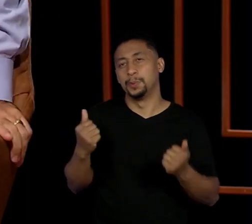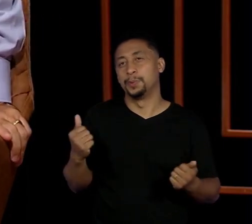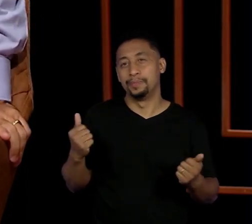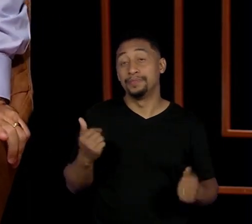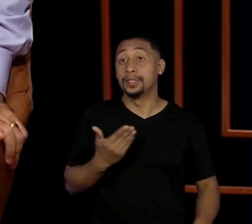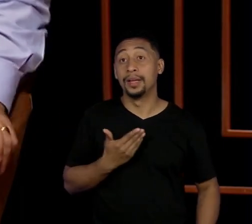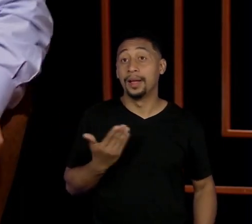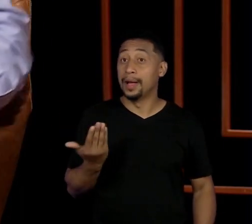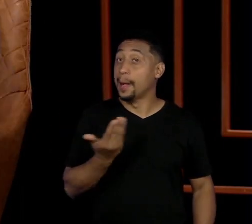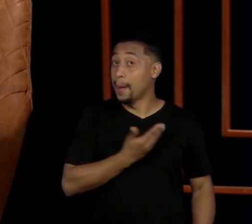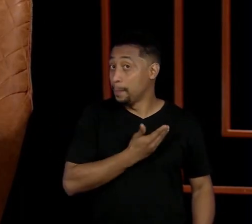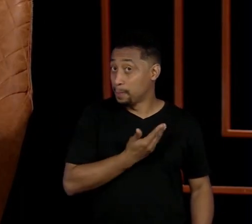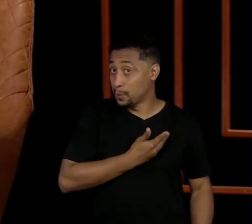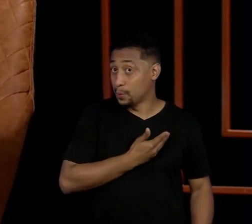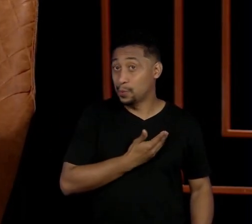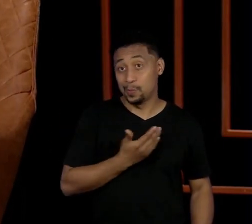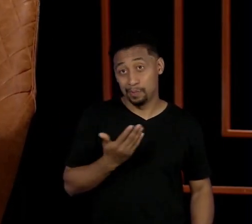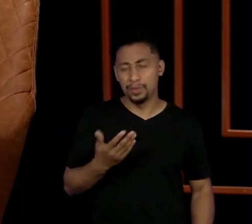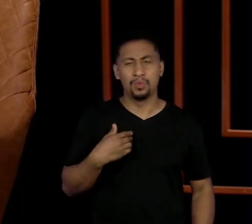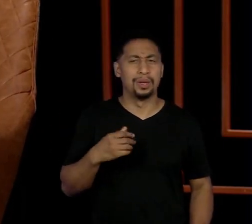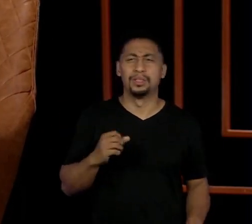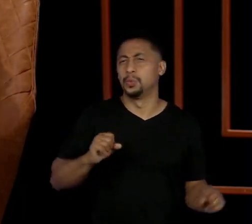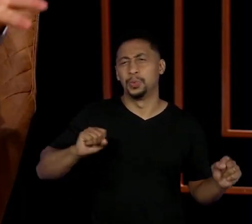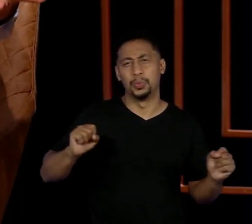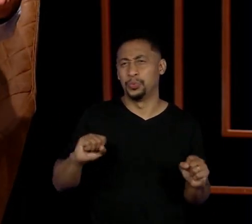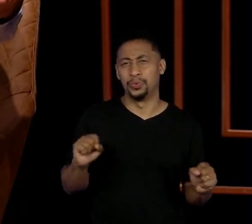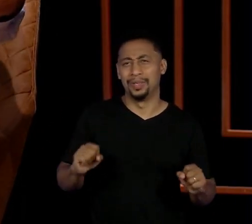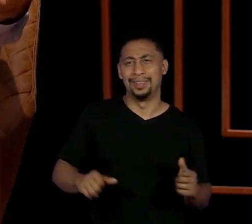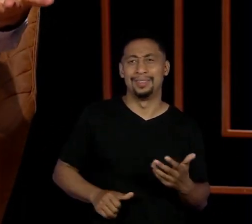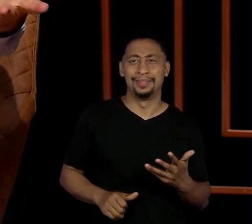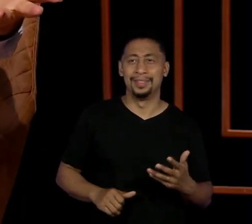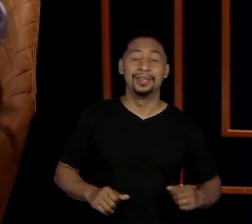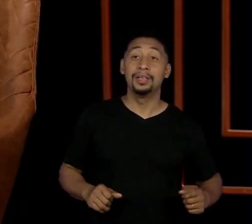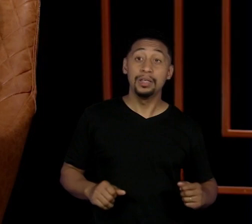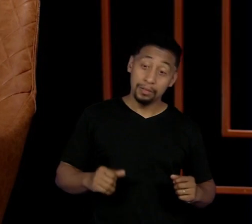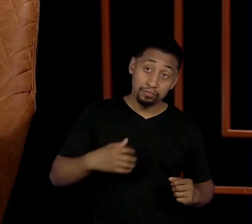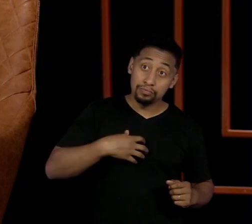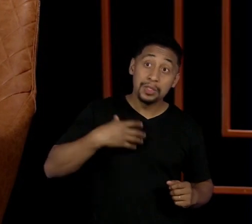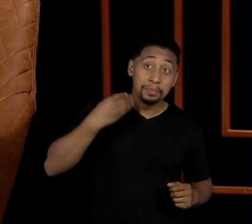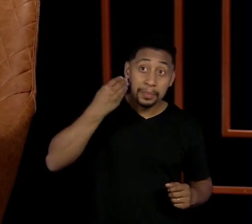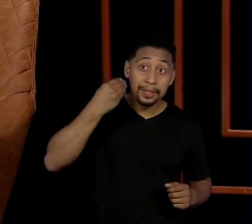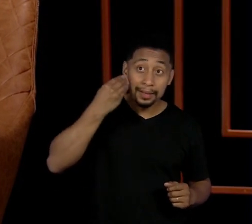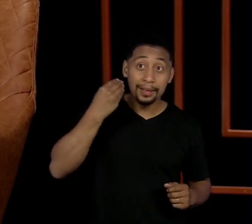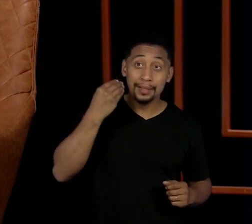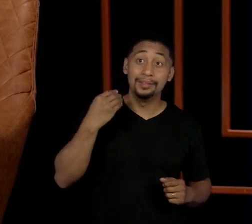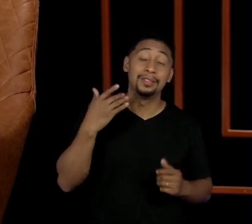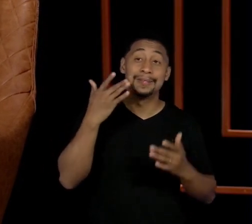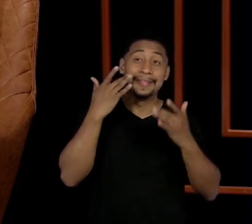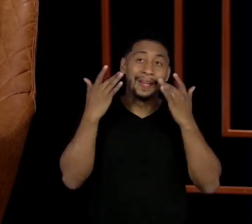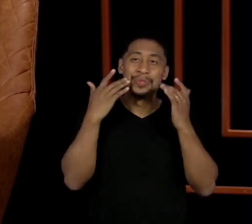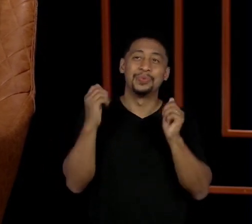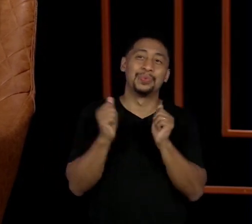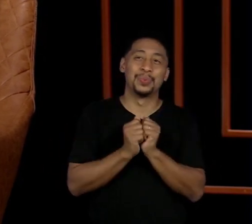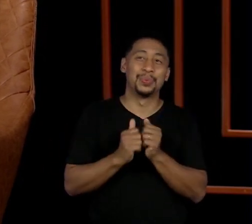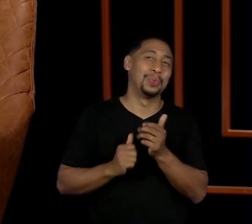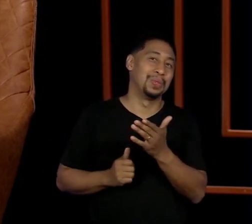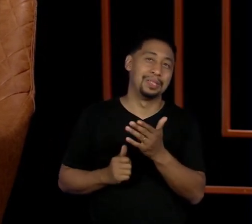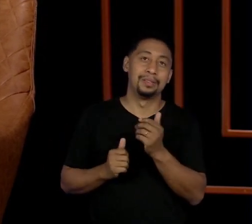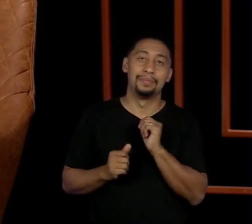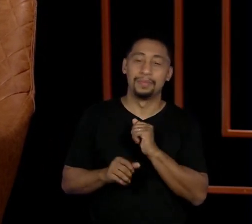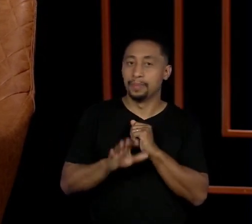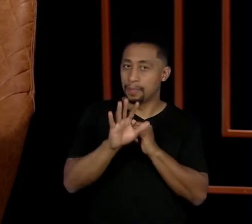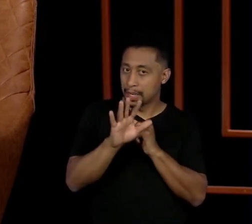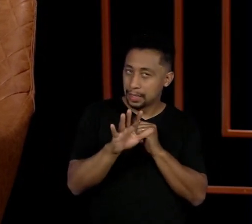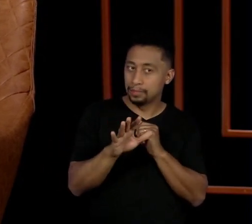eu adorava ele, entendeu? E tive essa experiência de fazer teatro com ele. Isso é logo depois, voltando aqui a